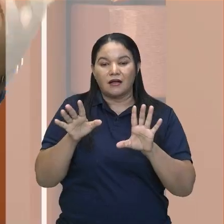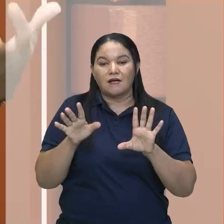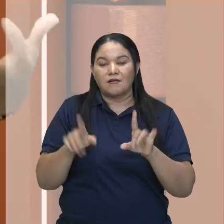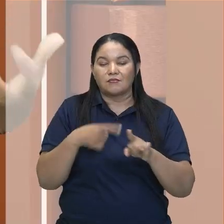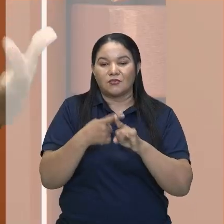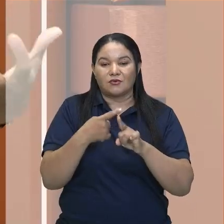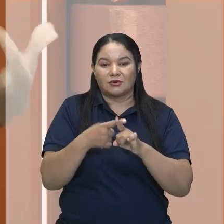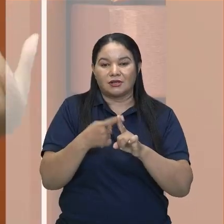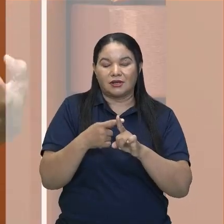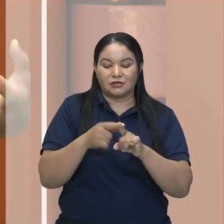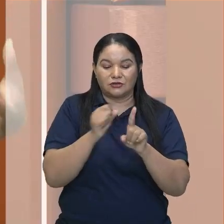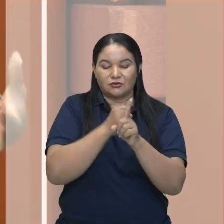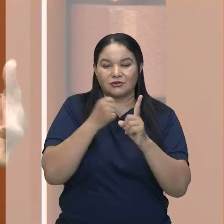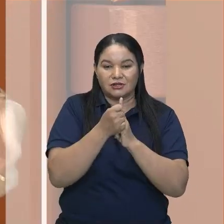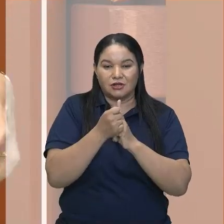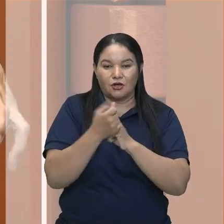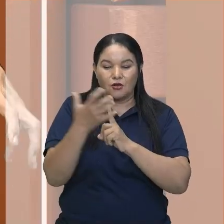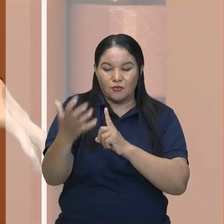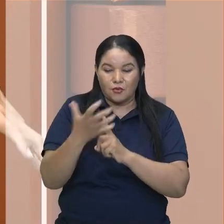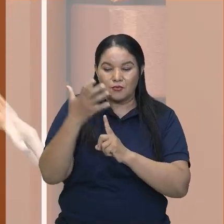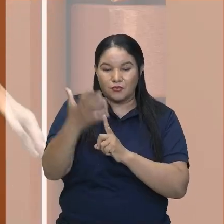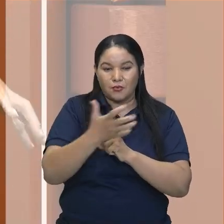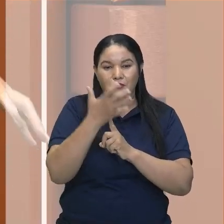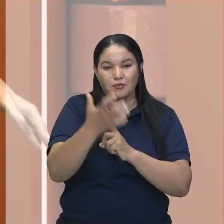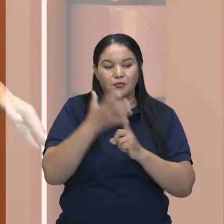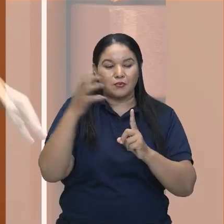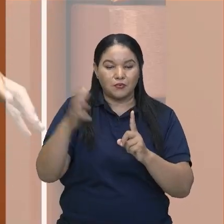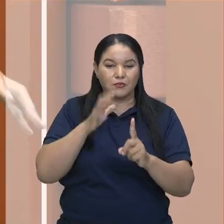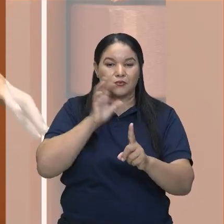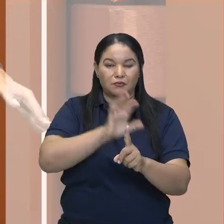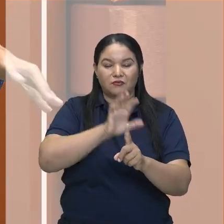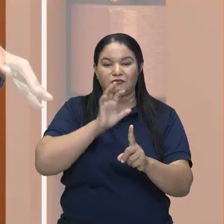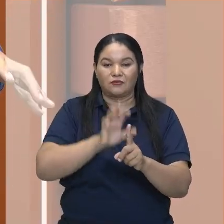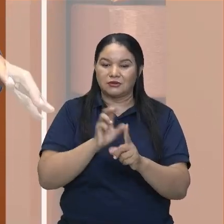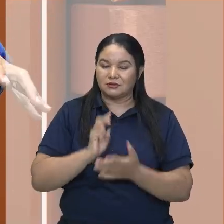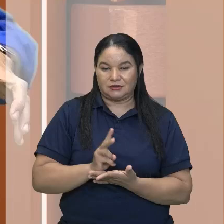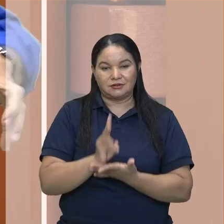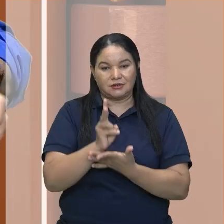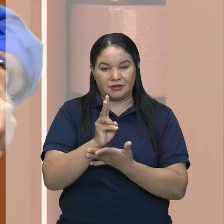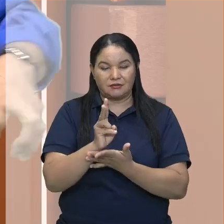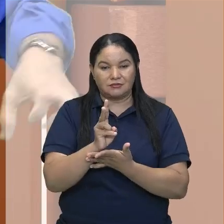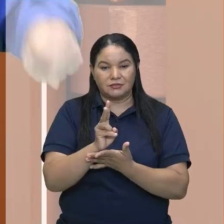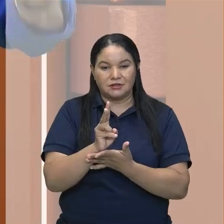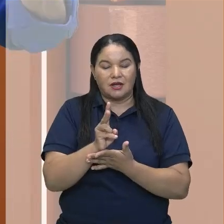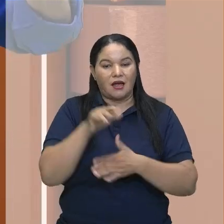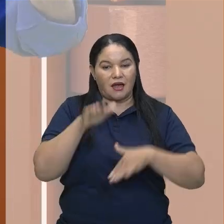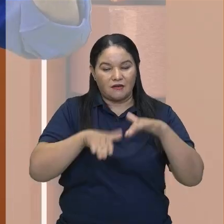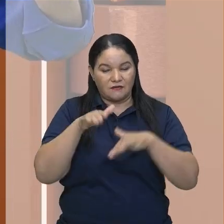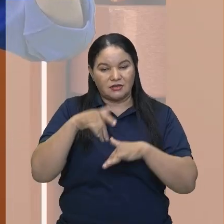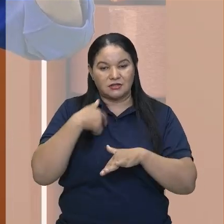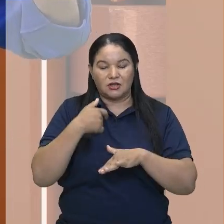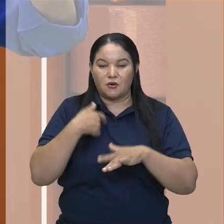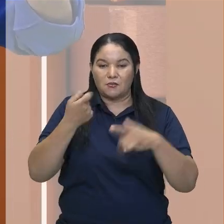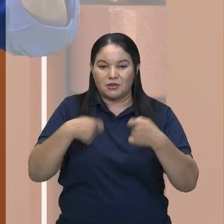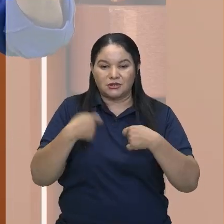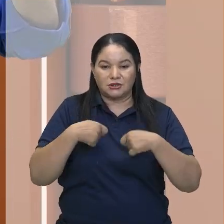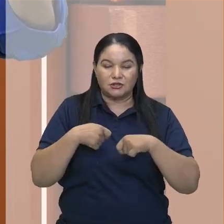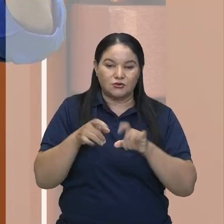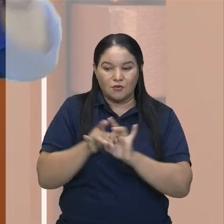nos afunda, ela nos puxa para baixo, né? Então muitas vezes eu tenho que soltar a mão da